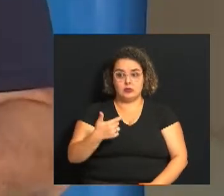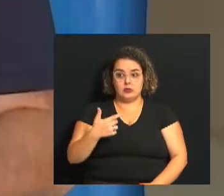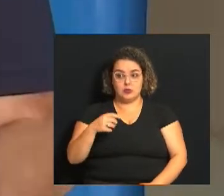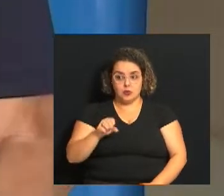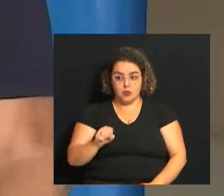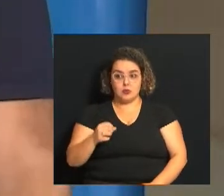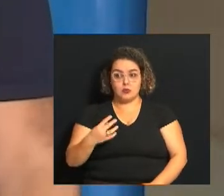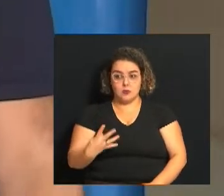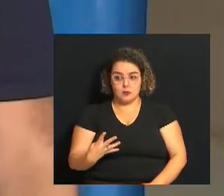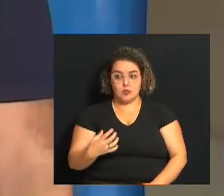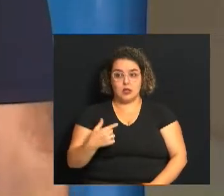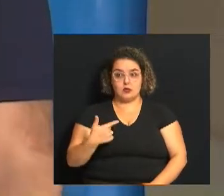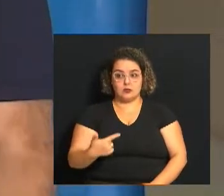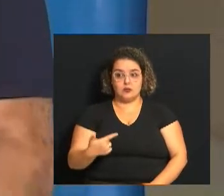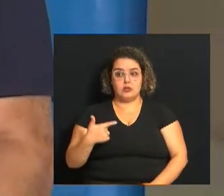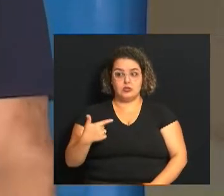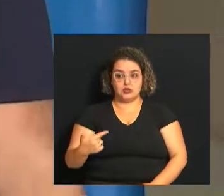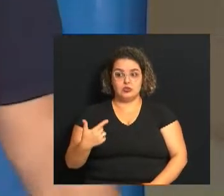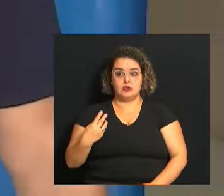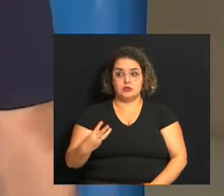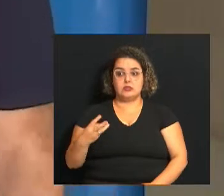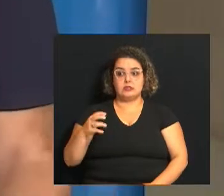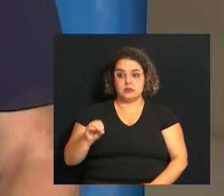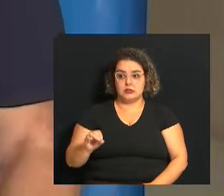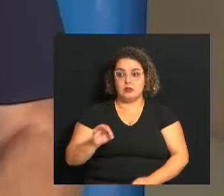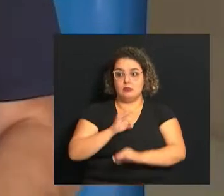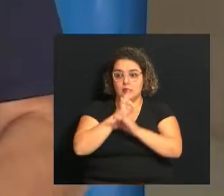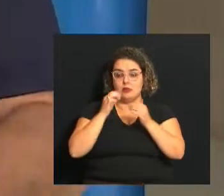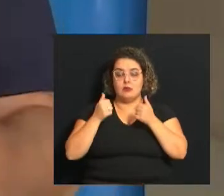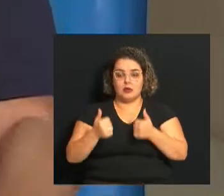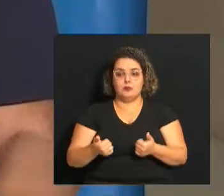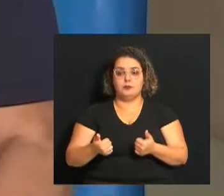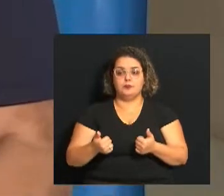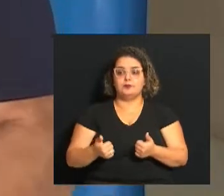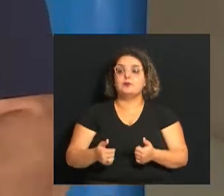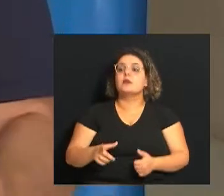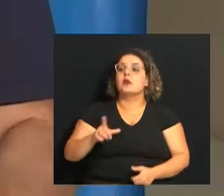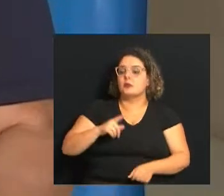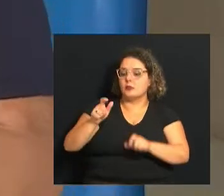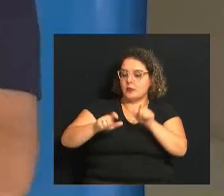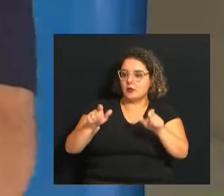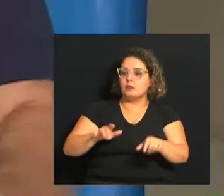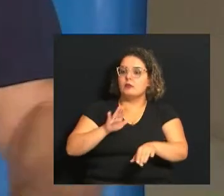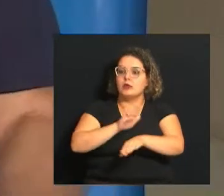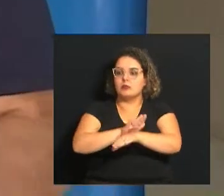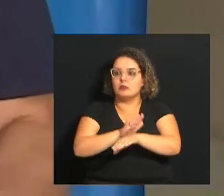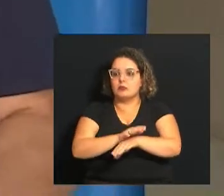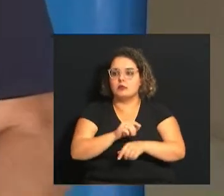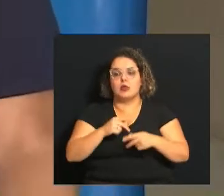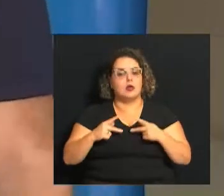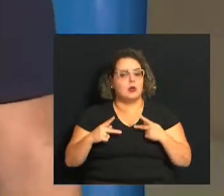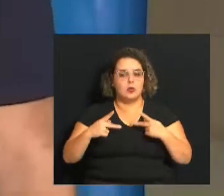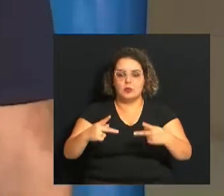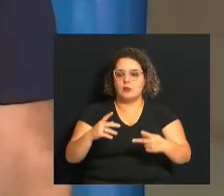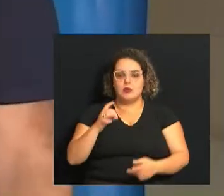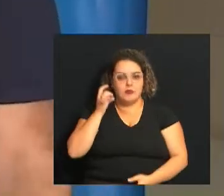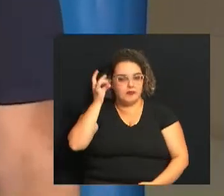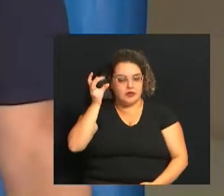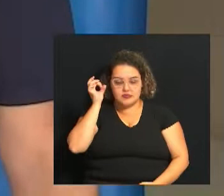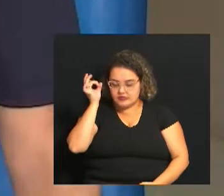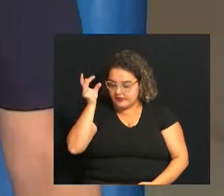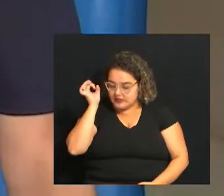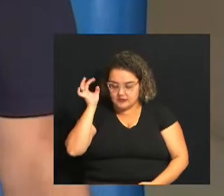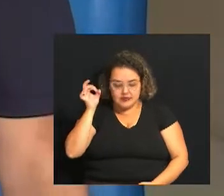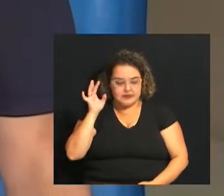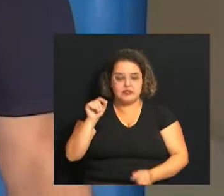3284 2230. Perfeito. Nós temos as pessoas aqui que podem estar auxiliando, passando o link. Fácil de fazer